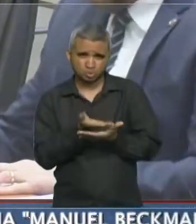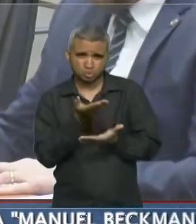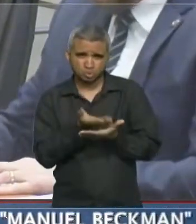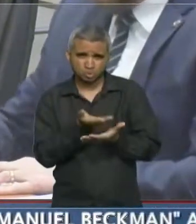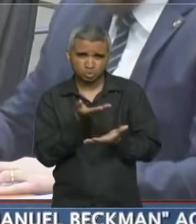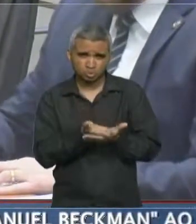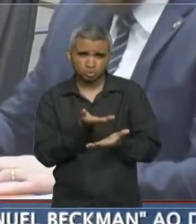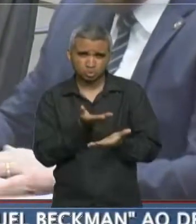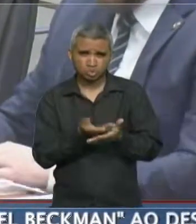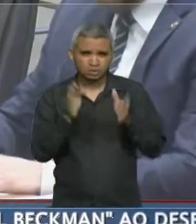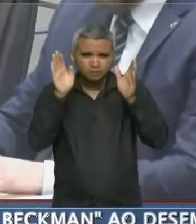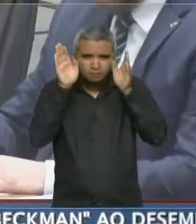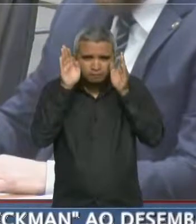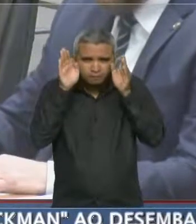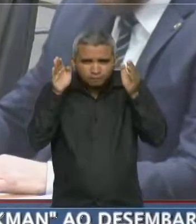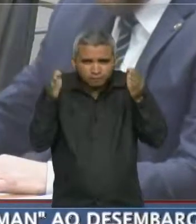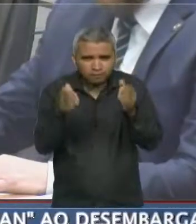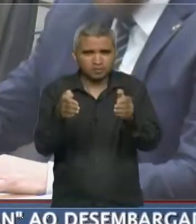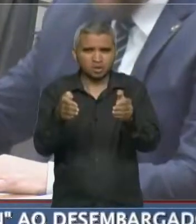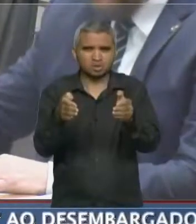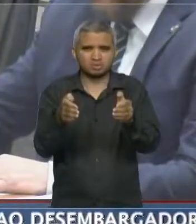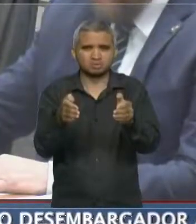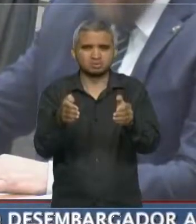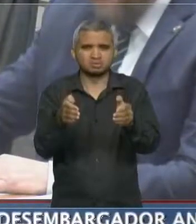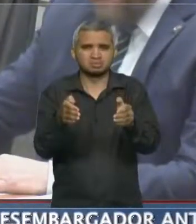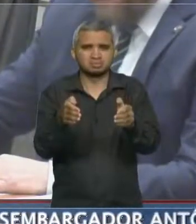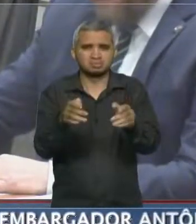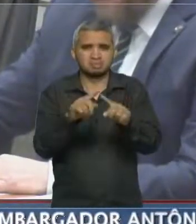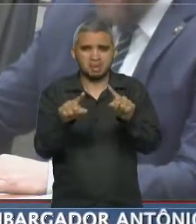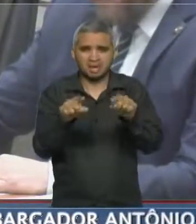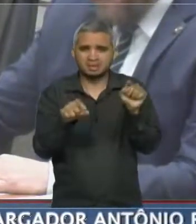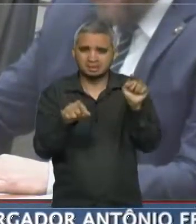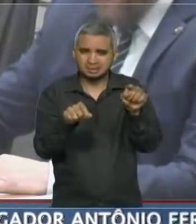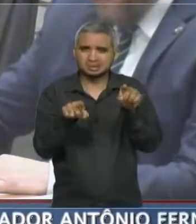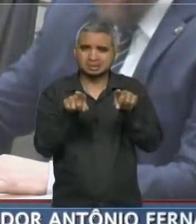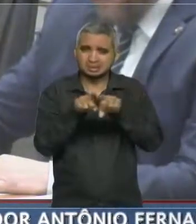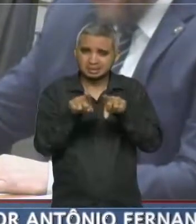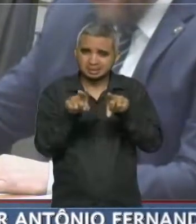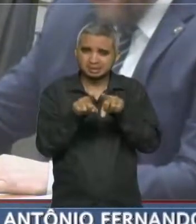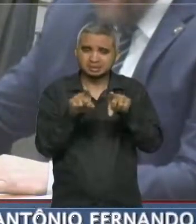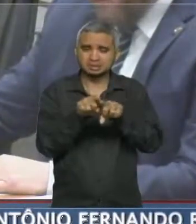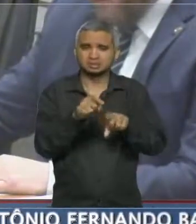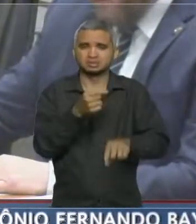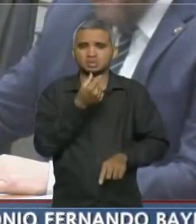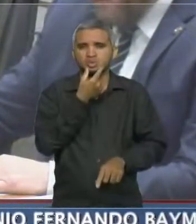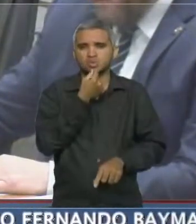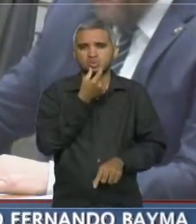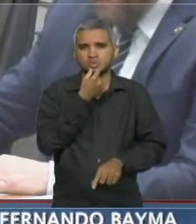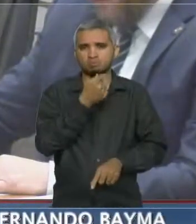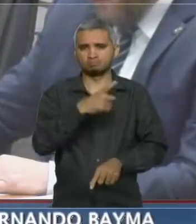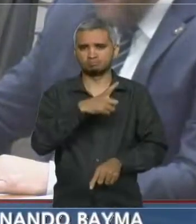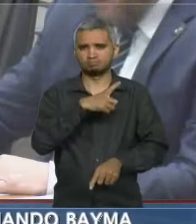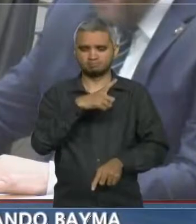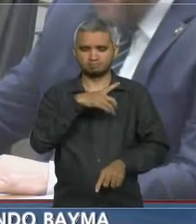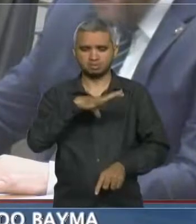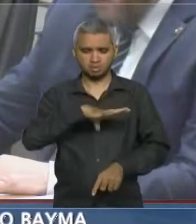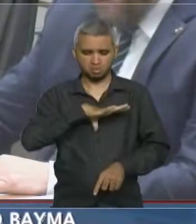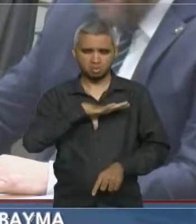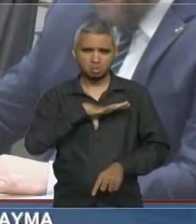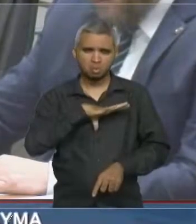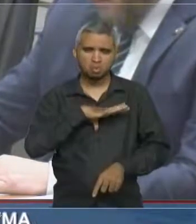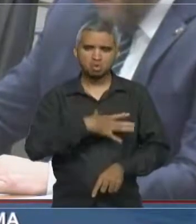mas, sobretudo, é o homem que tem uma coragem para fazer o